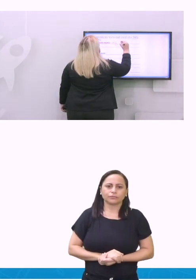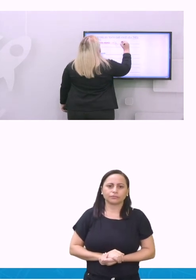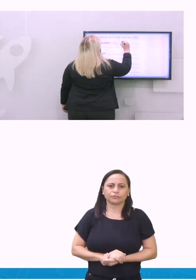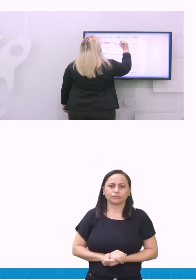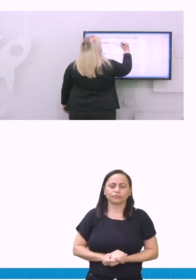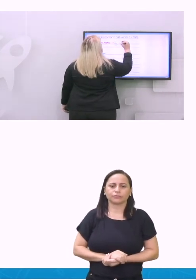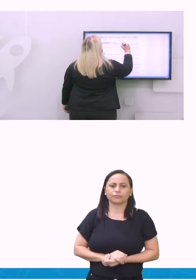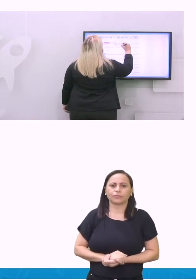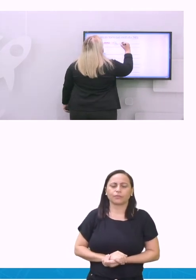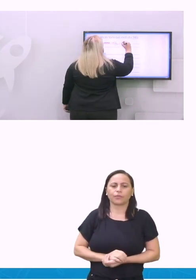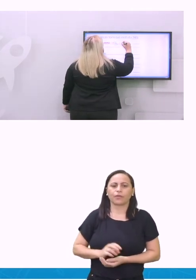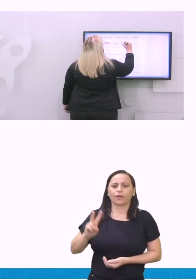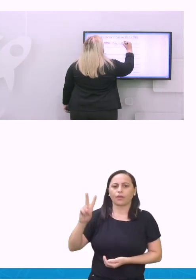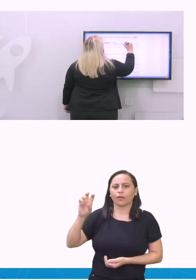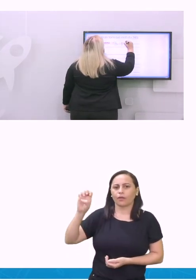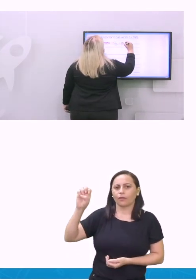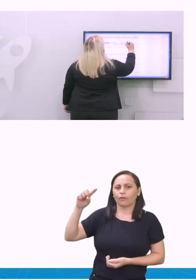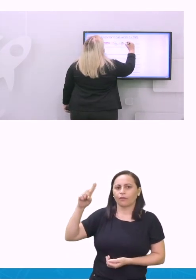Vez,